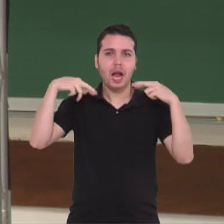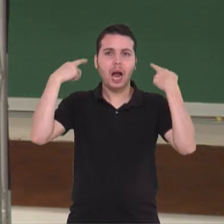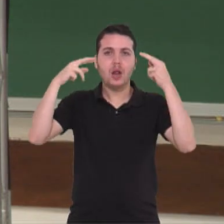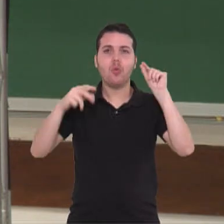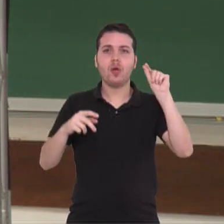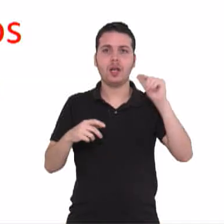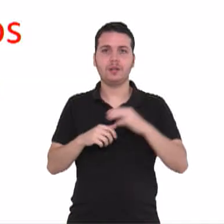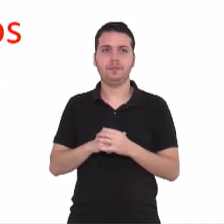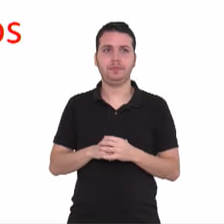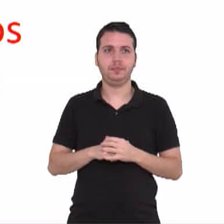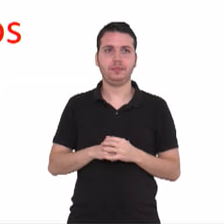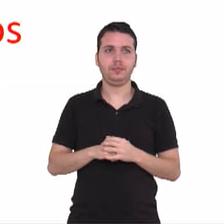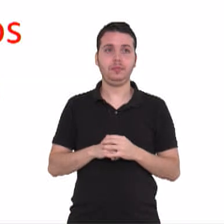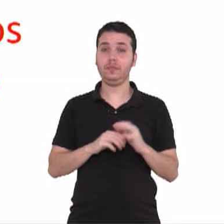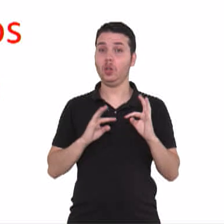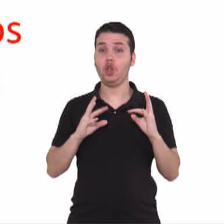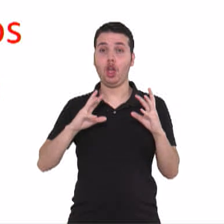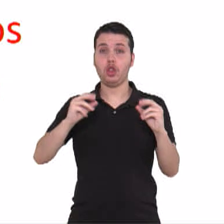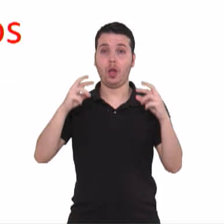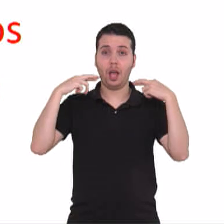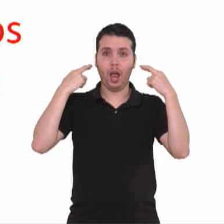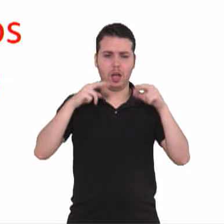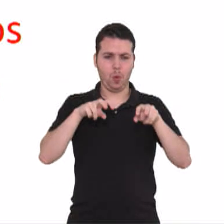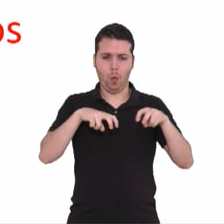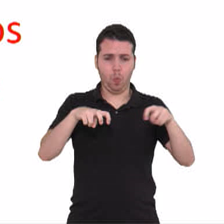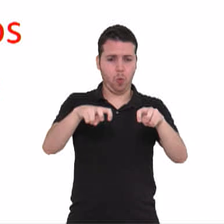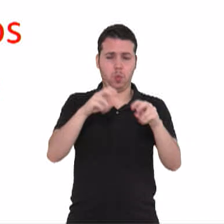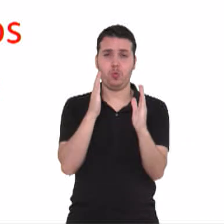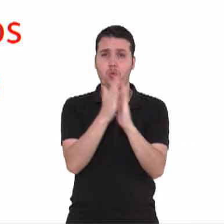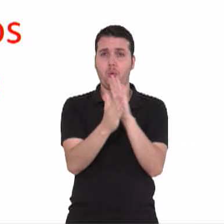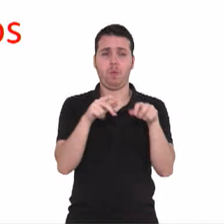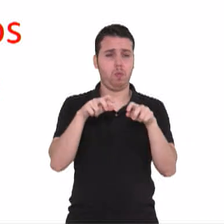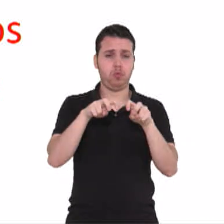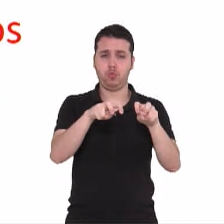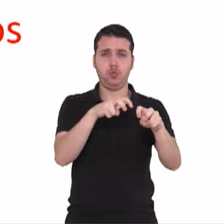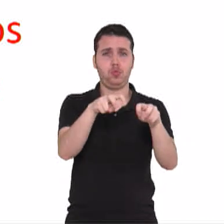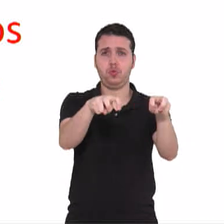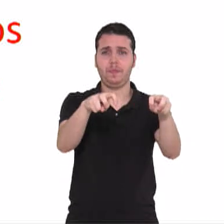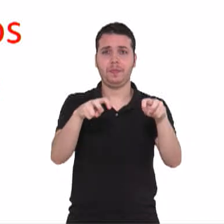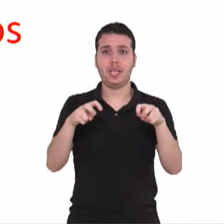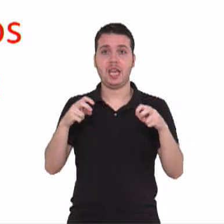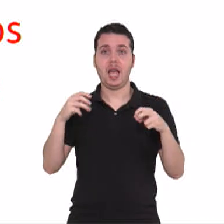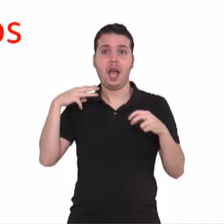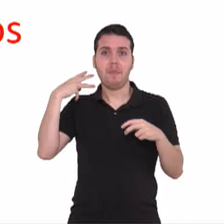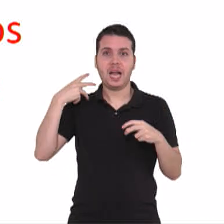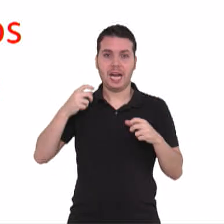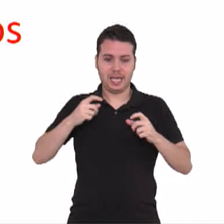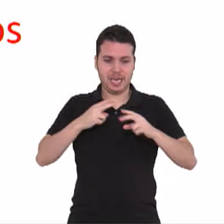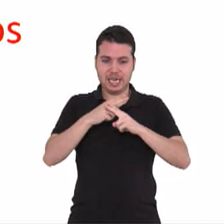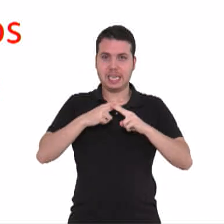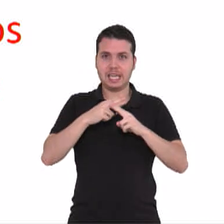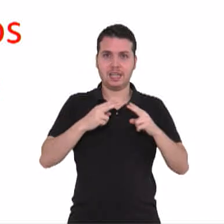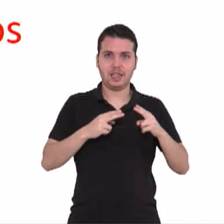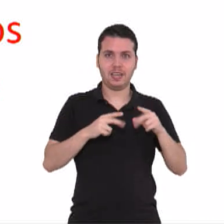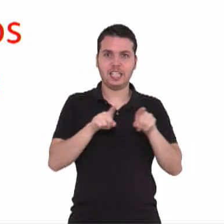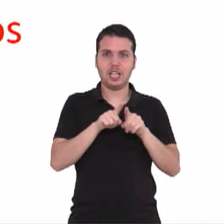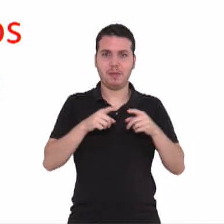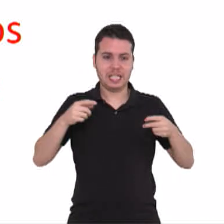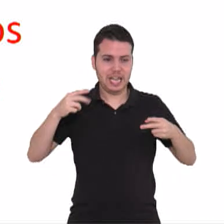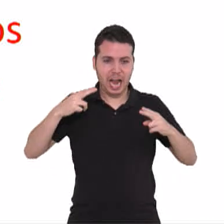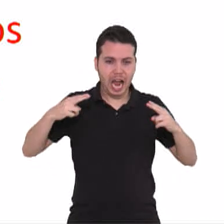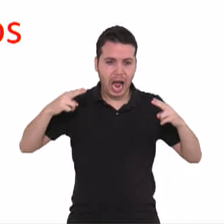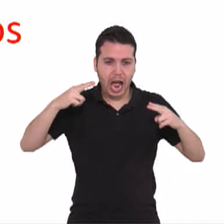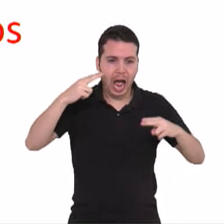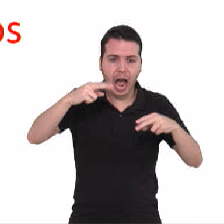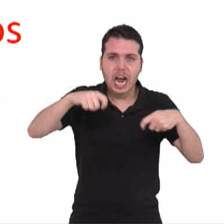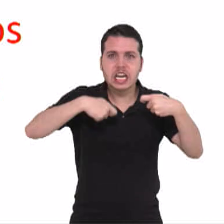dela? Todos os carneirinhos fugindo e a Magali como? Com o garfo, com a faca na mão, indo comer o